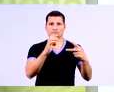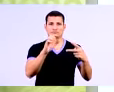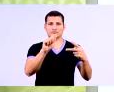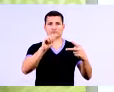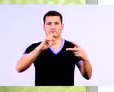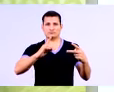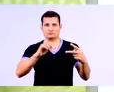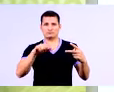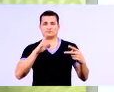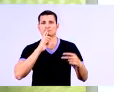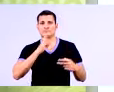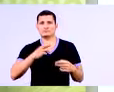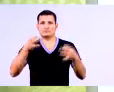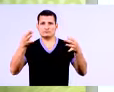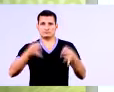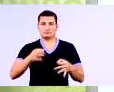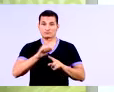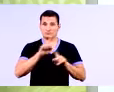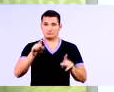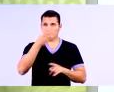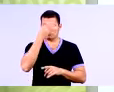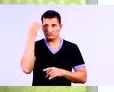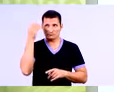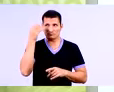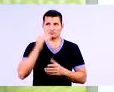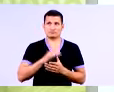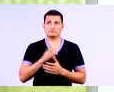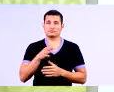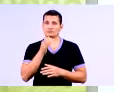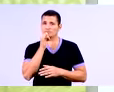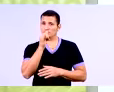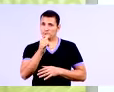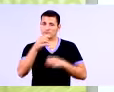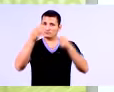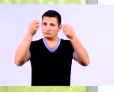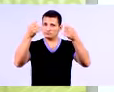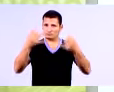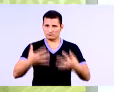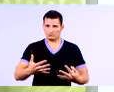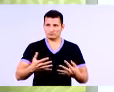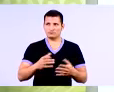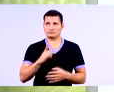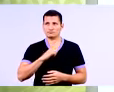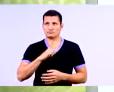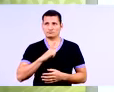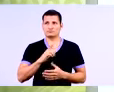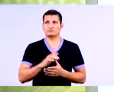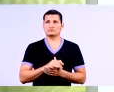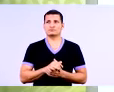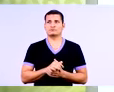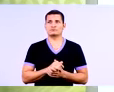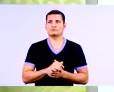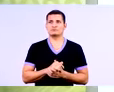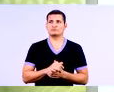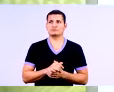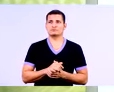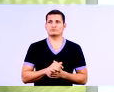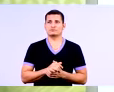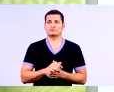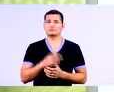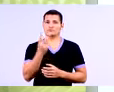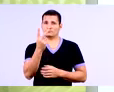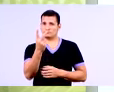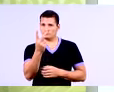a resposta correta. Não esqueçam, eu até citei durante a explicação, que nós temos dois modelos